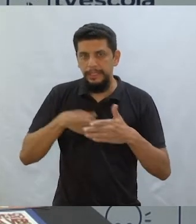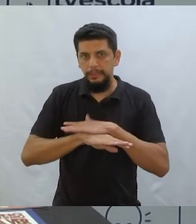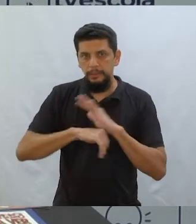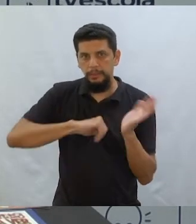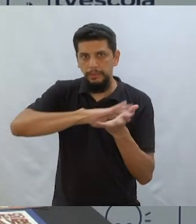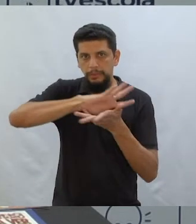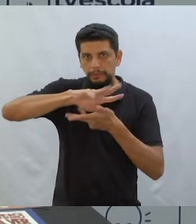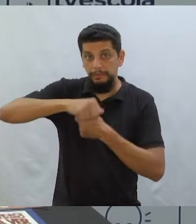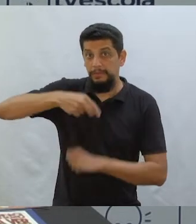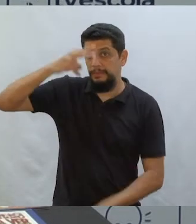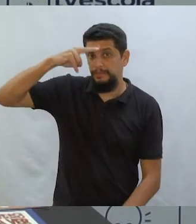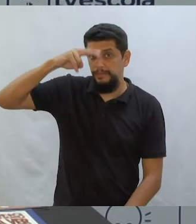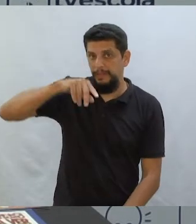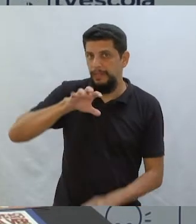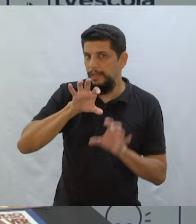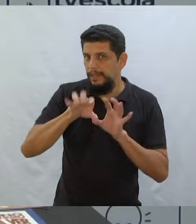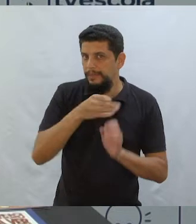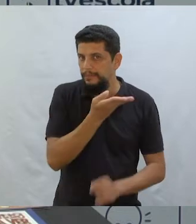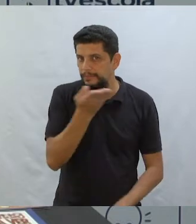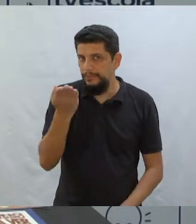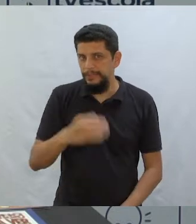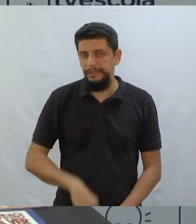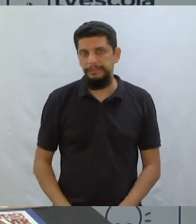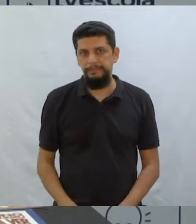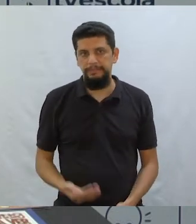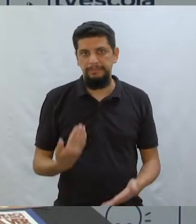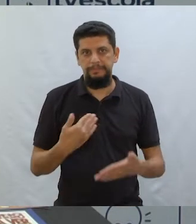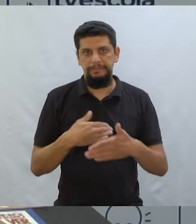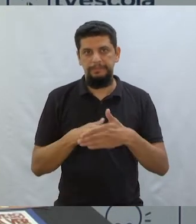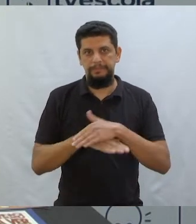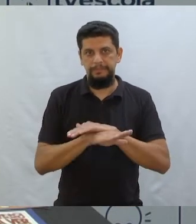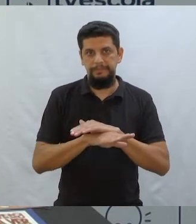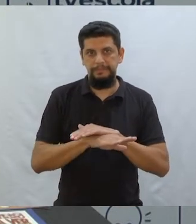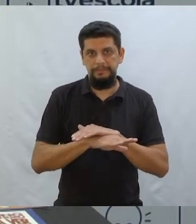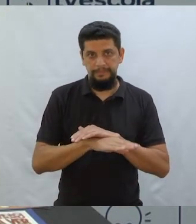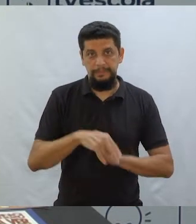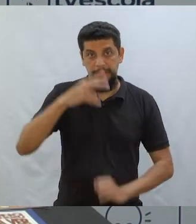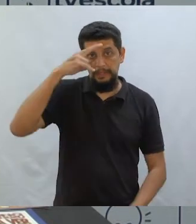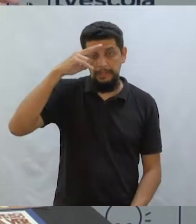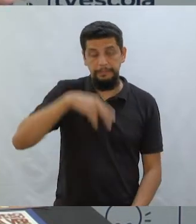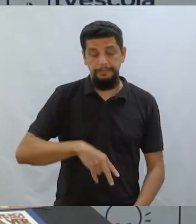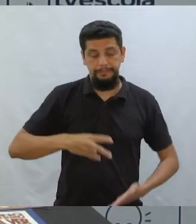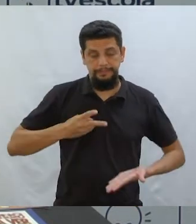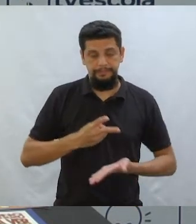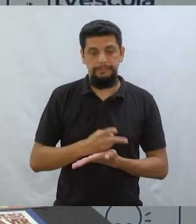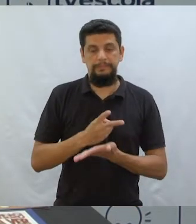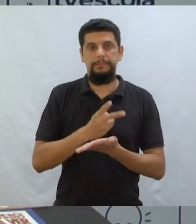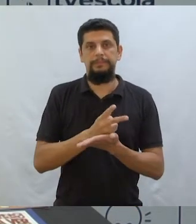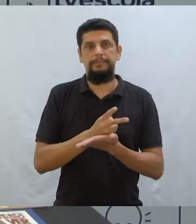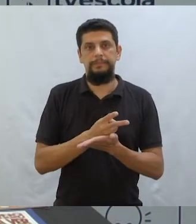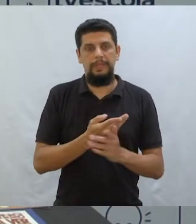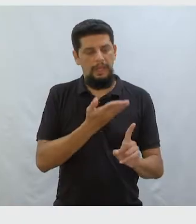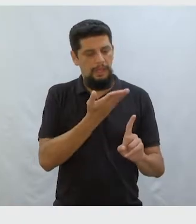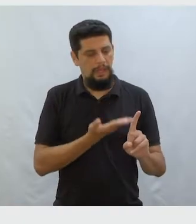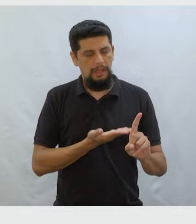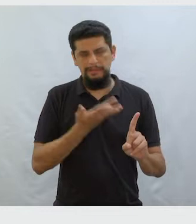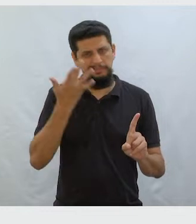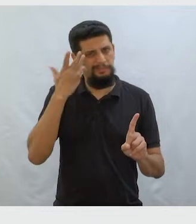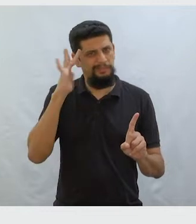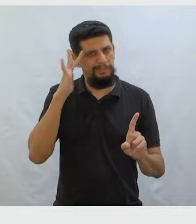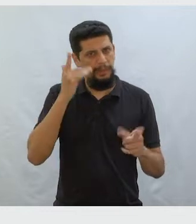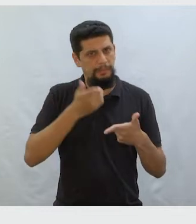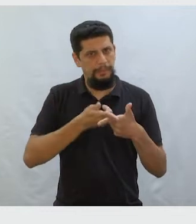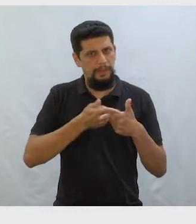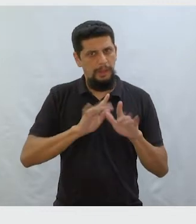ele entrou na história assim como vocês estão entrando nessa história com o Pedrinho mas vamos continuar ele não sabia